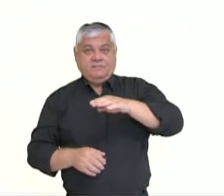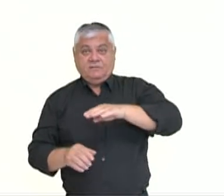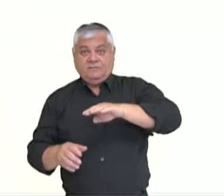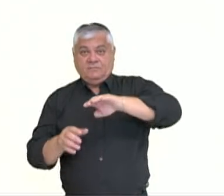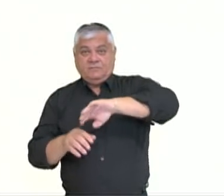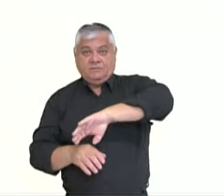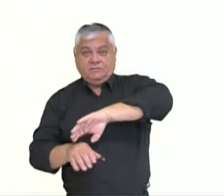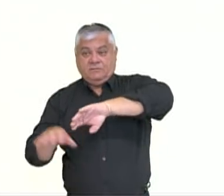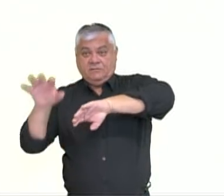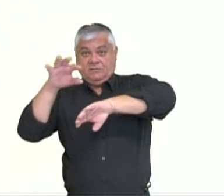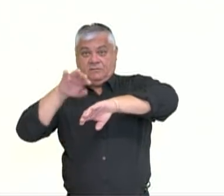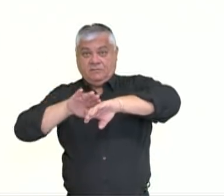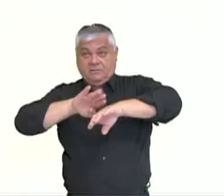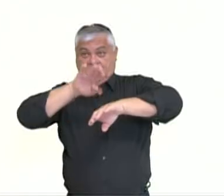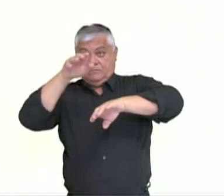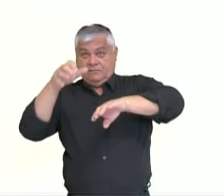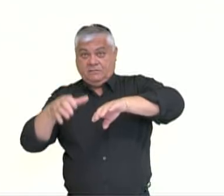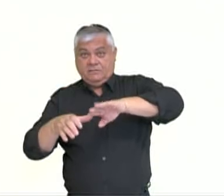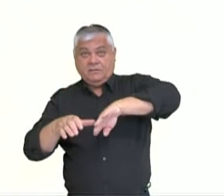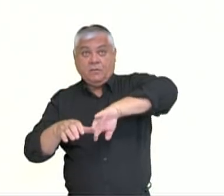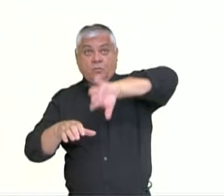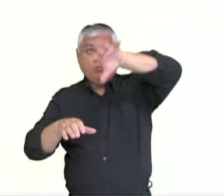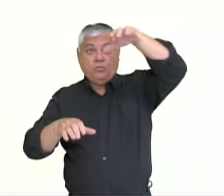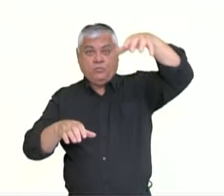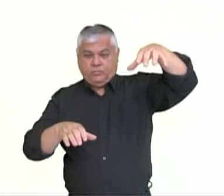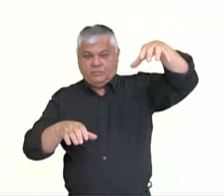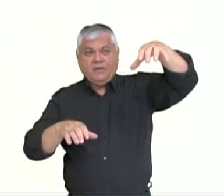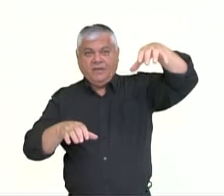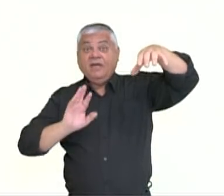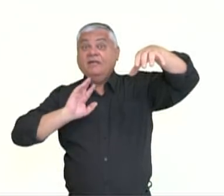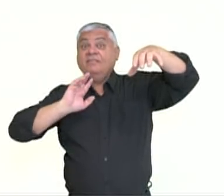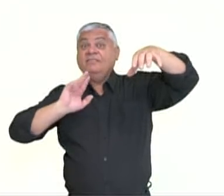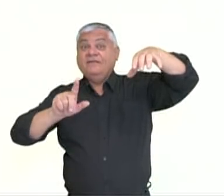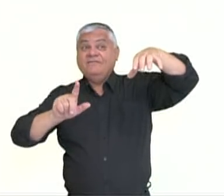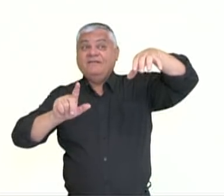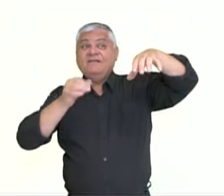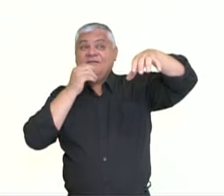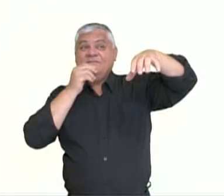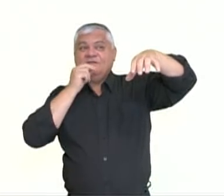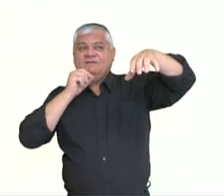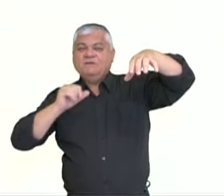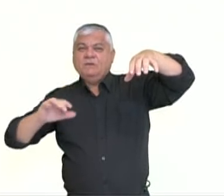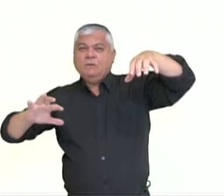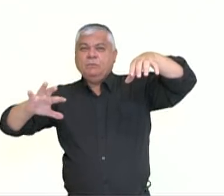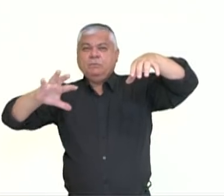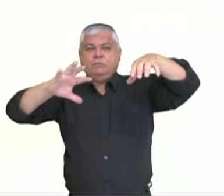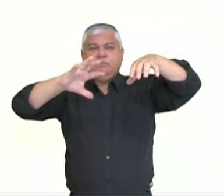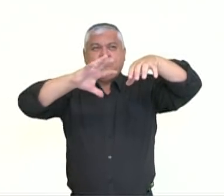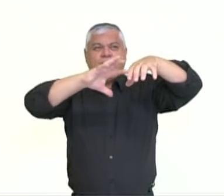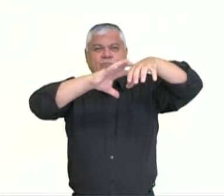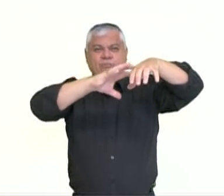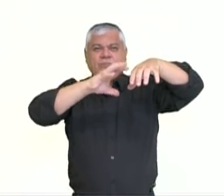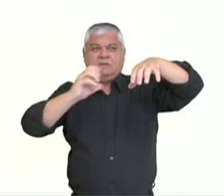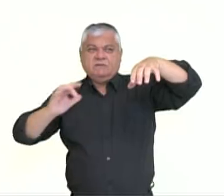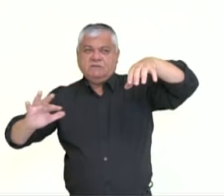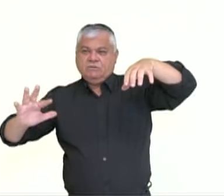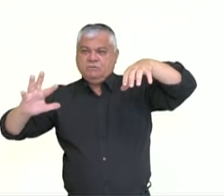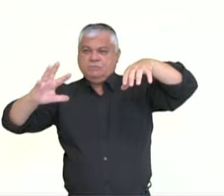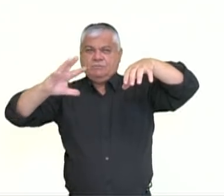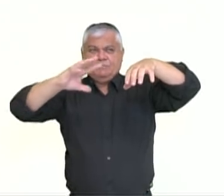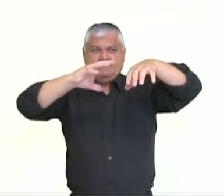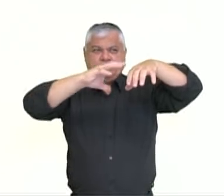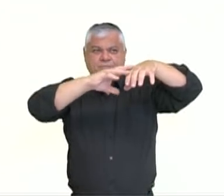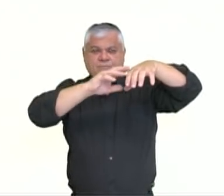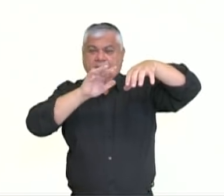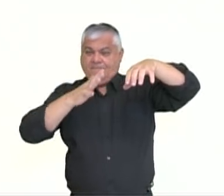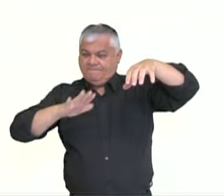a passagem de uma massa de ar, por exemplo, fazendo com que algumas regiões se tornem mais secas ou desérticas. Então aqui